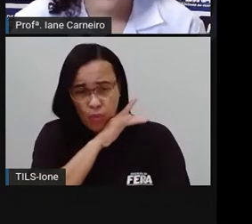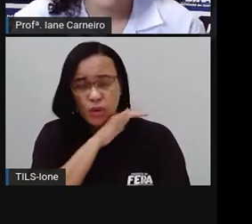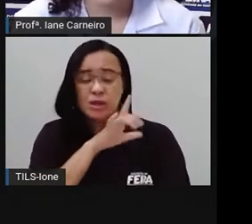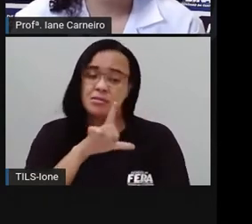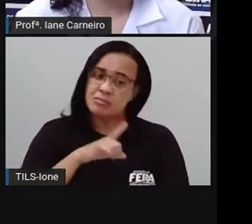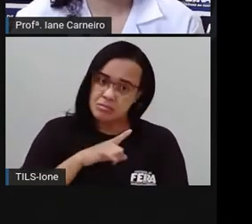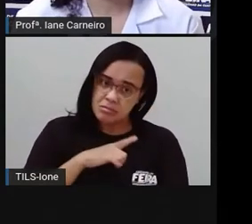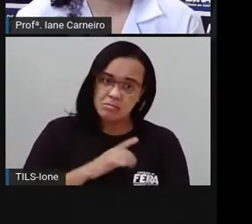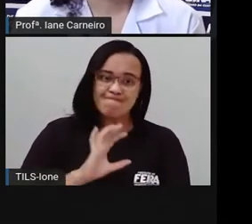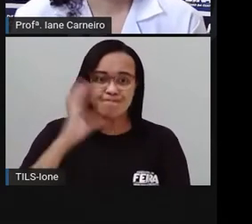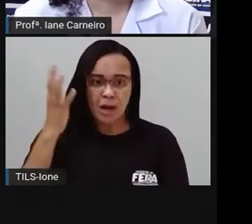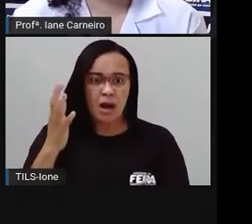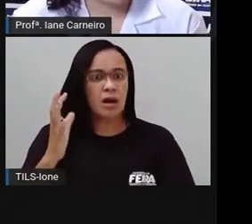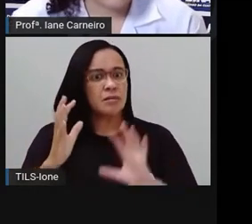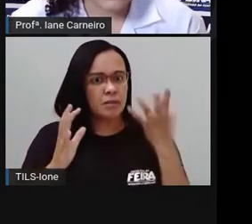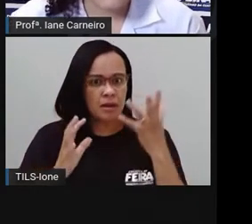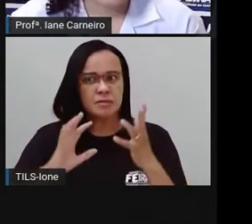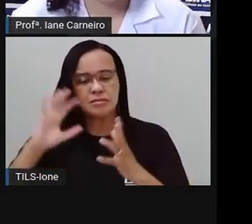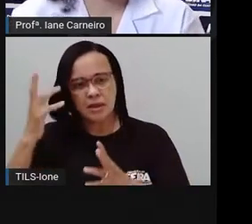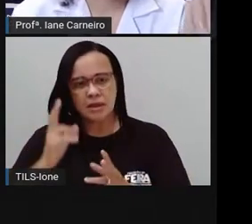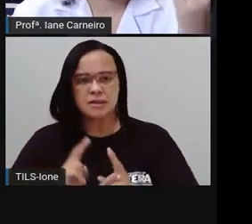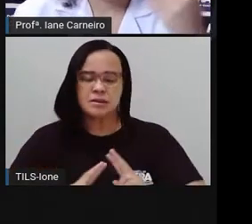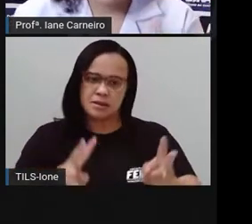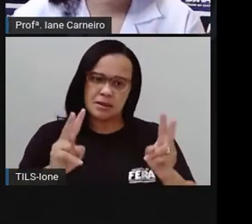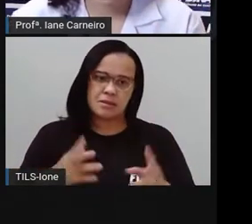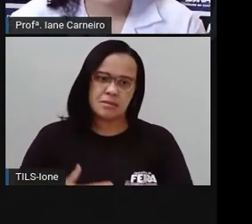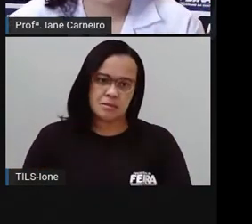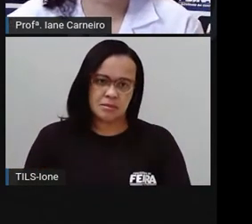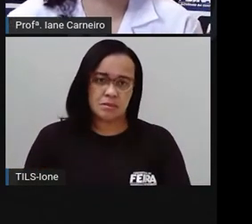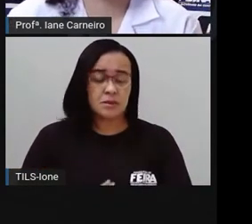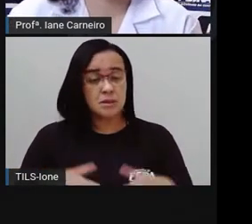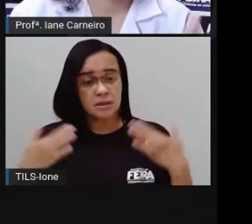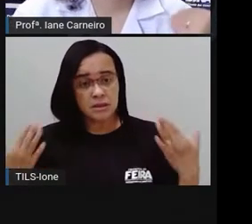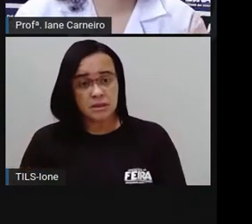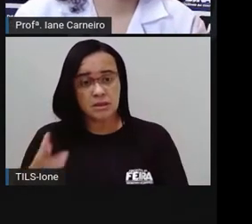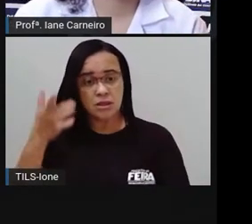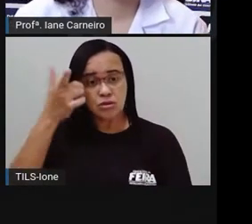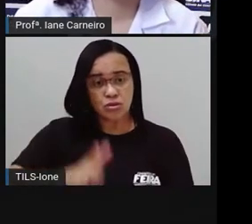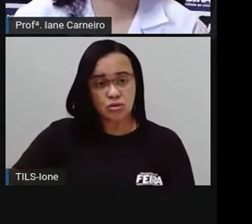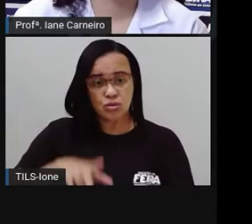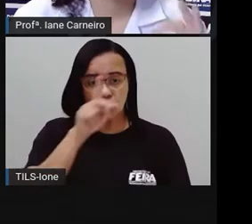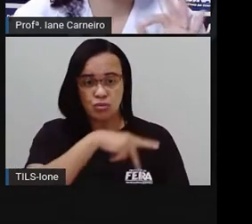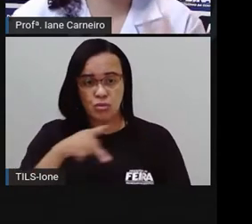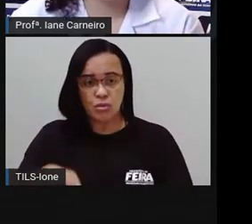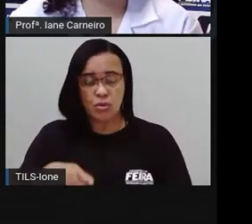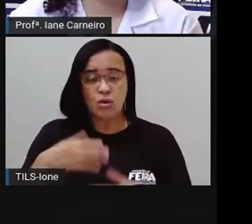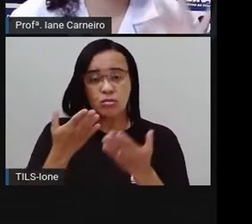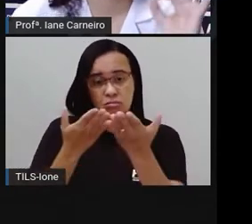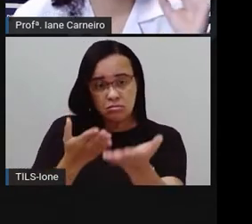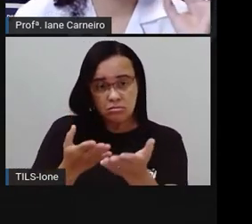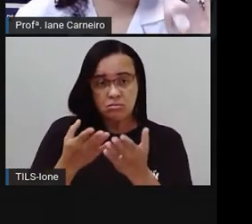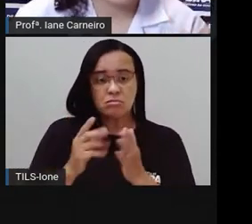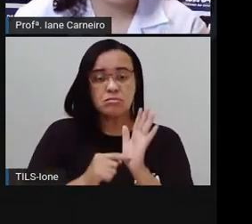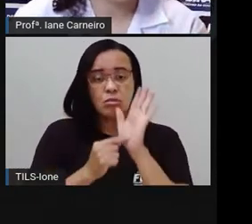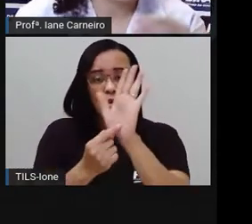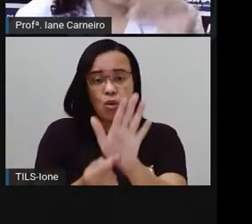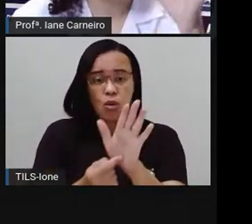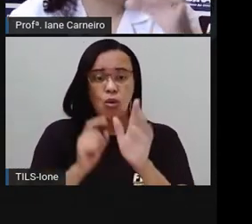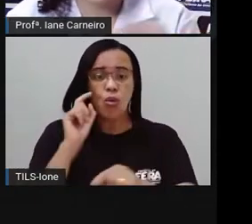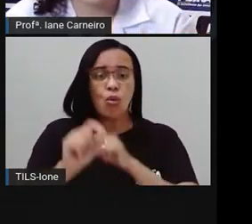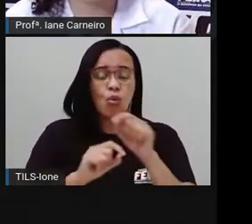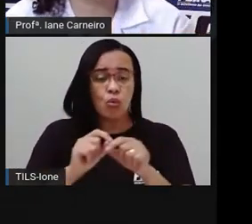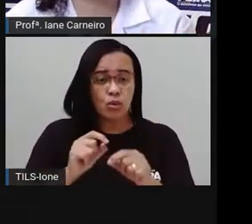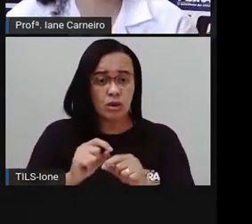Então, e por isso, ó, a prova é relembrar mais uma vez a vocês que todos deveriam, né?